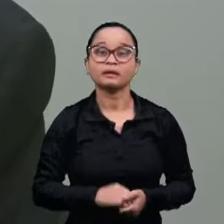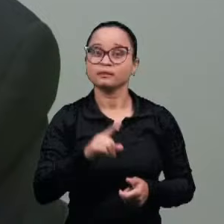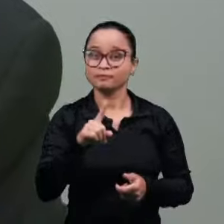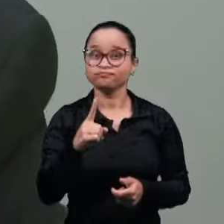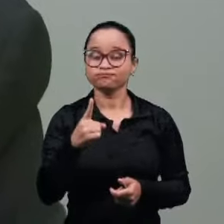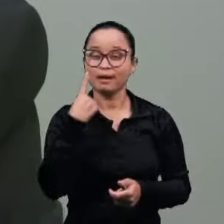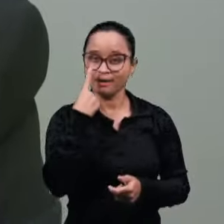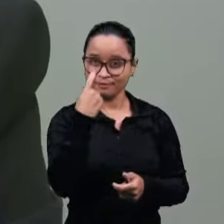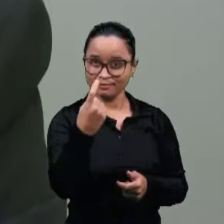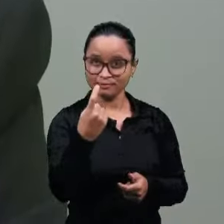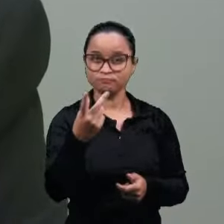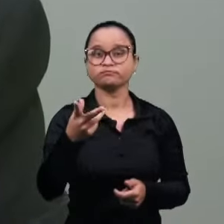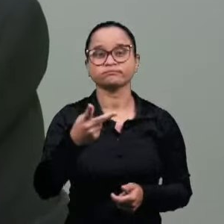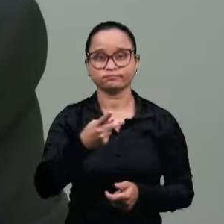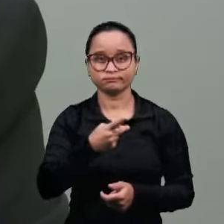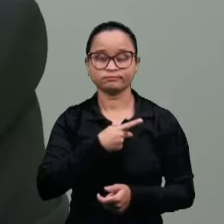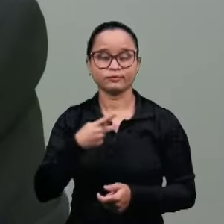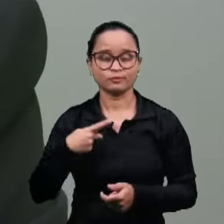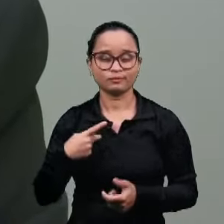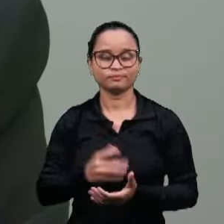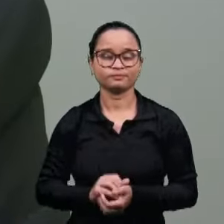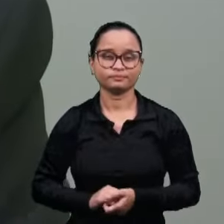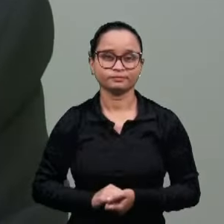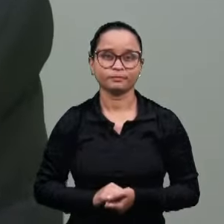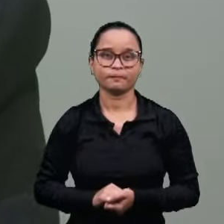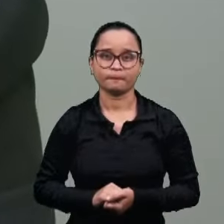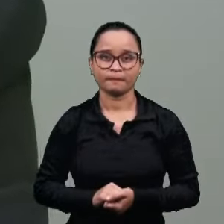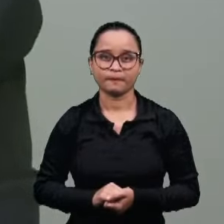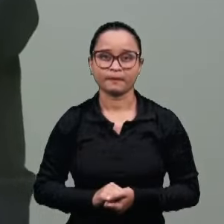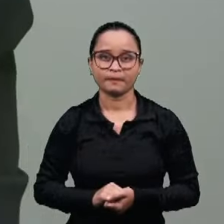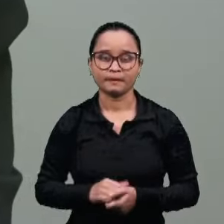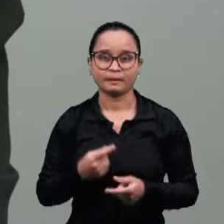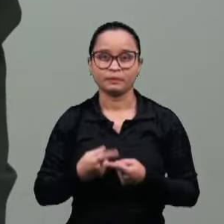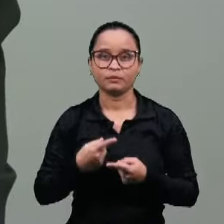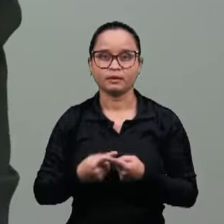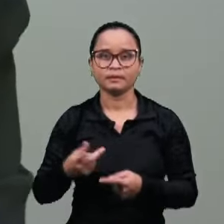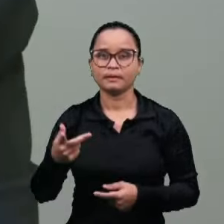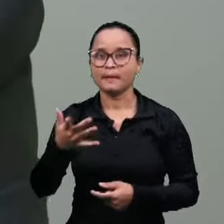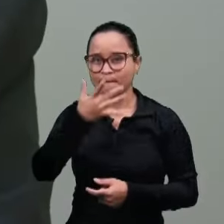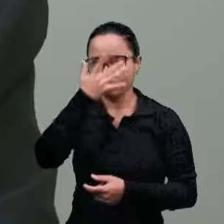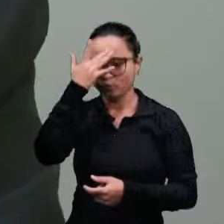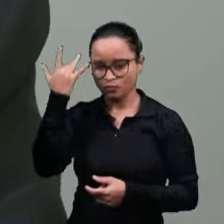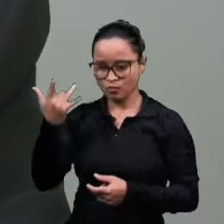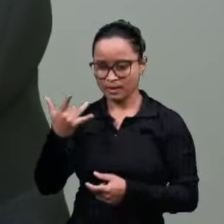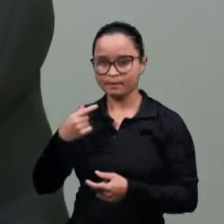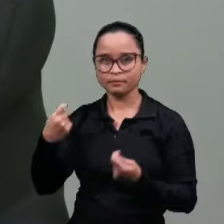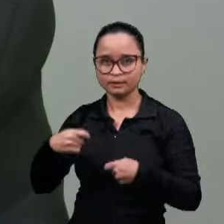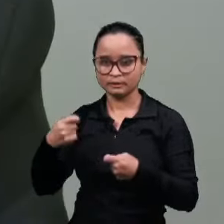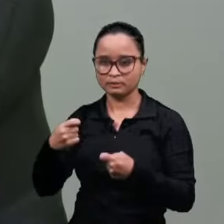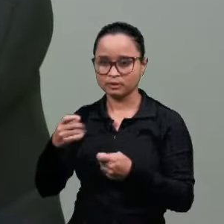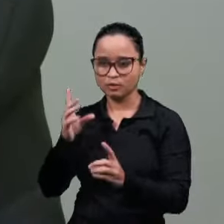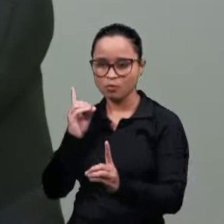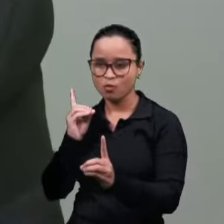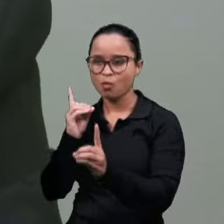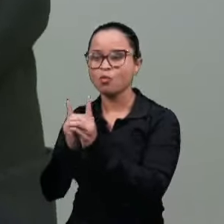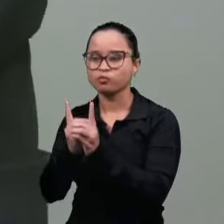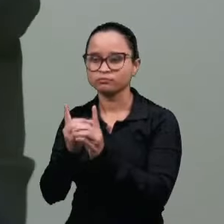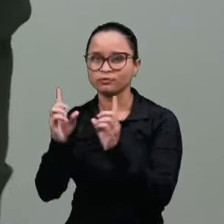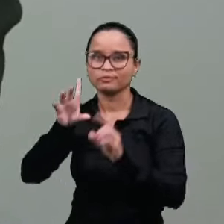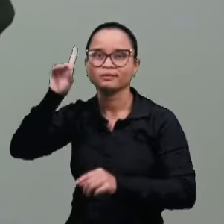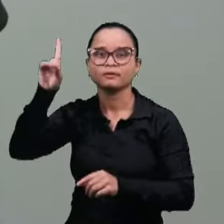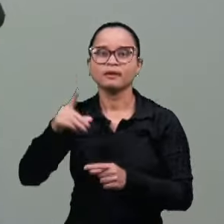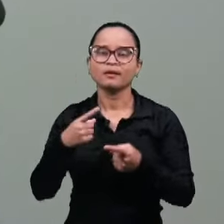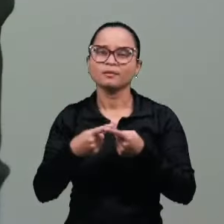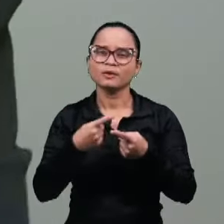sobre isso. É interessante a pessoa ela ter esse encontro com Deus, porque nascer no lar evangélico não quer